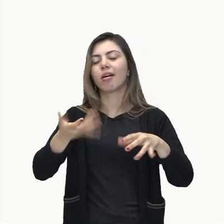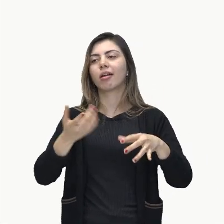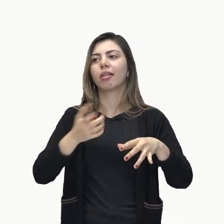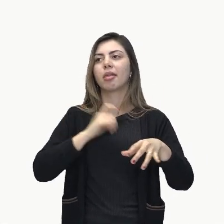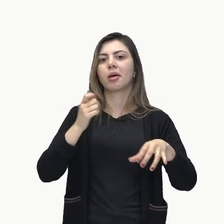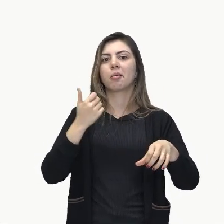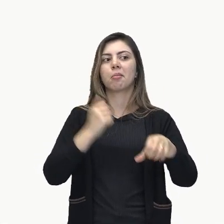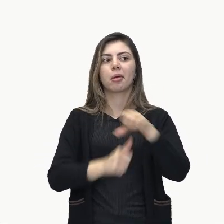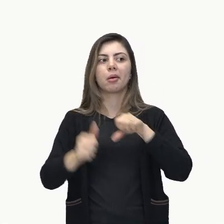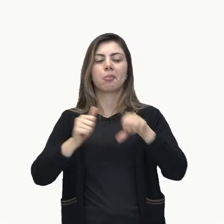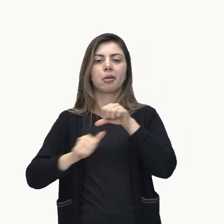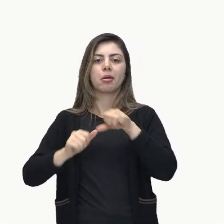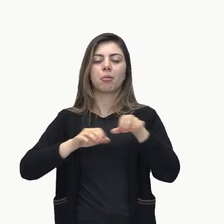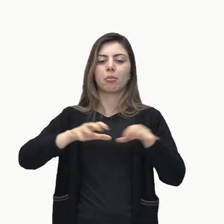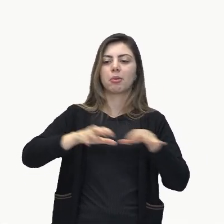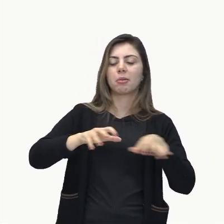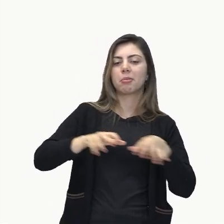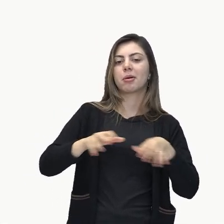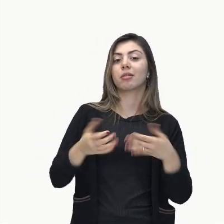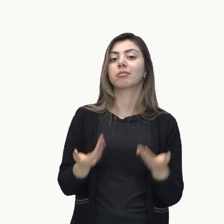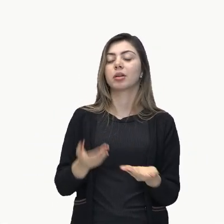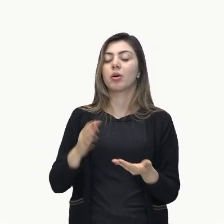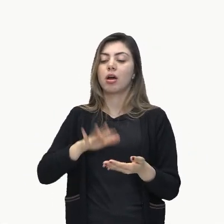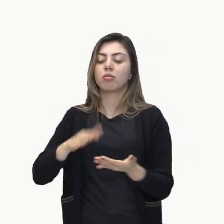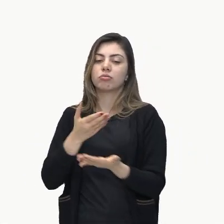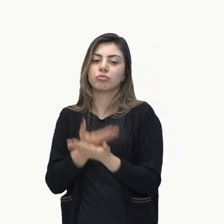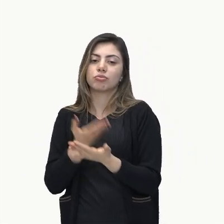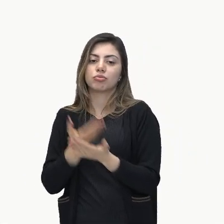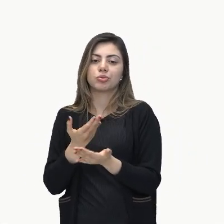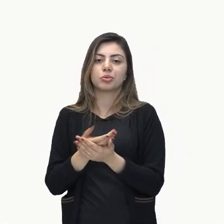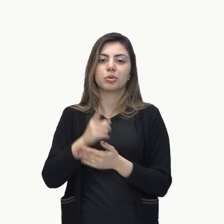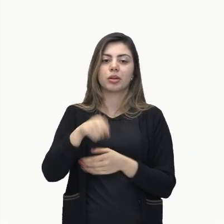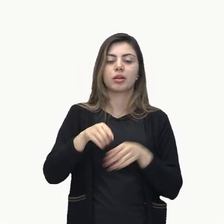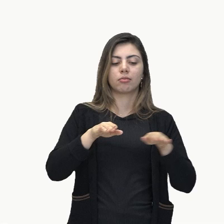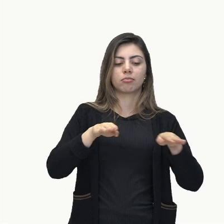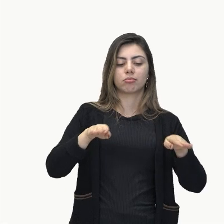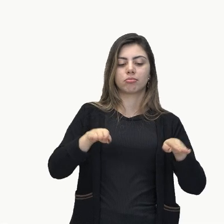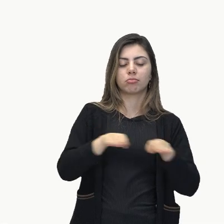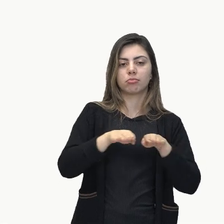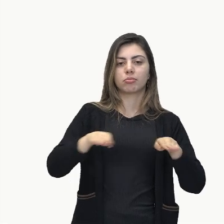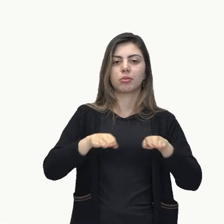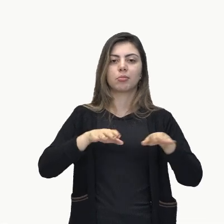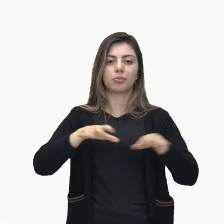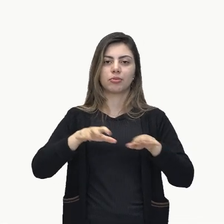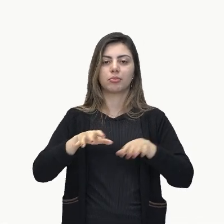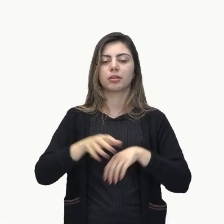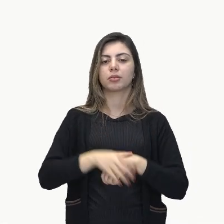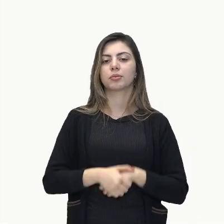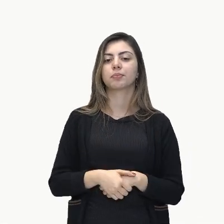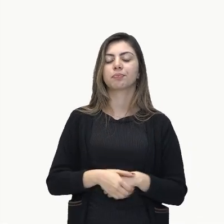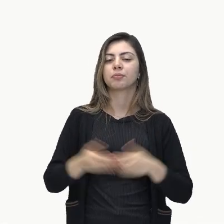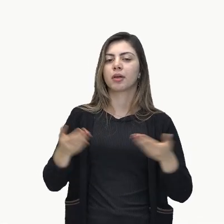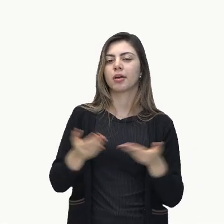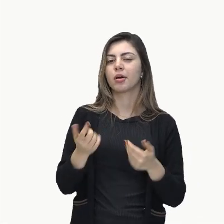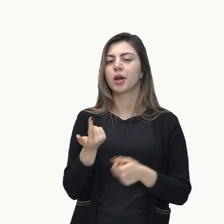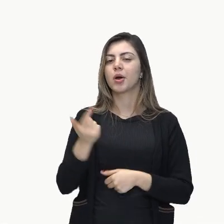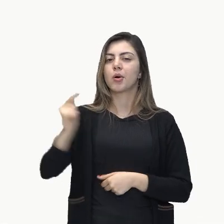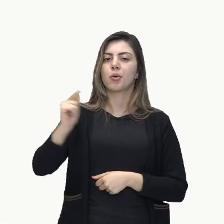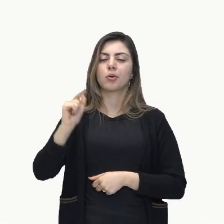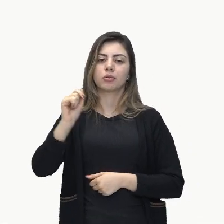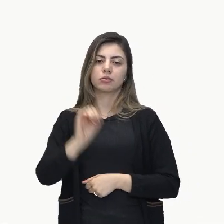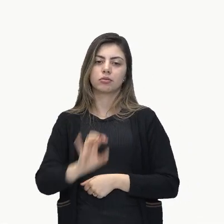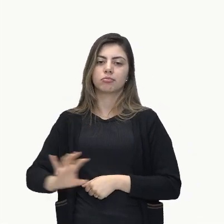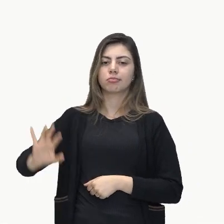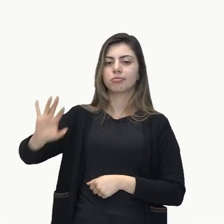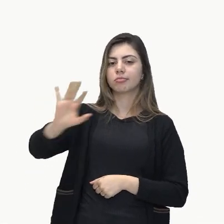que alguns estudiosos chamam de instabilidade tectônica. Vamos dar uma olhadinha num outro mapa, que seria